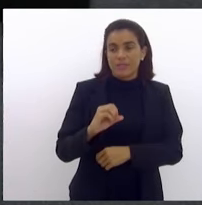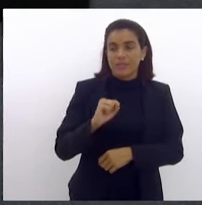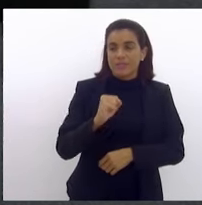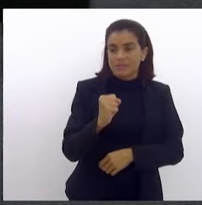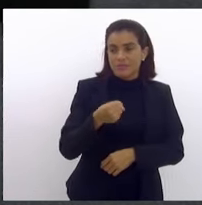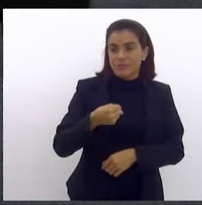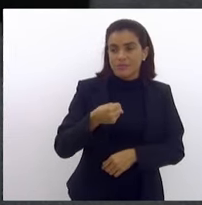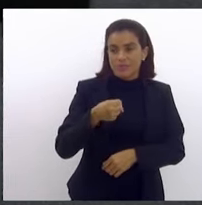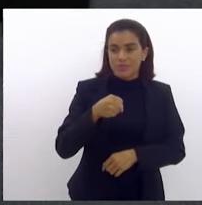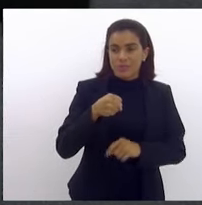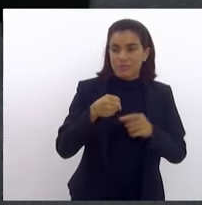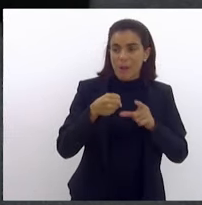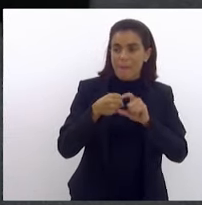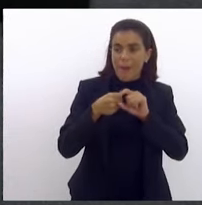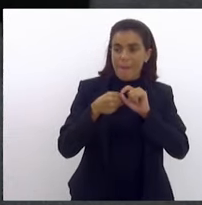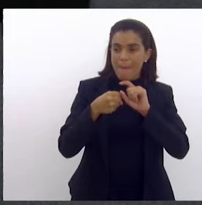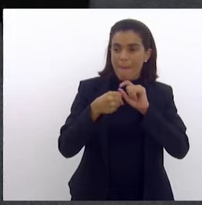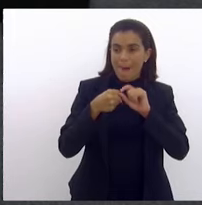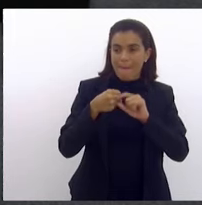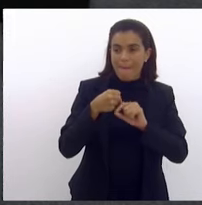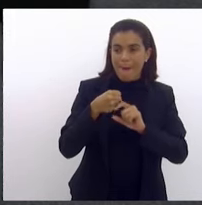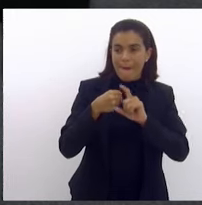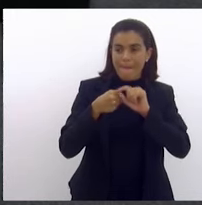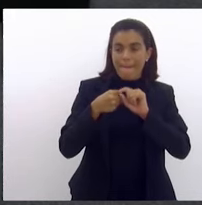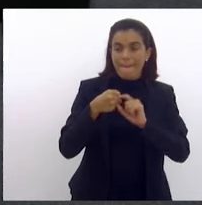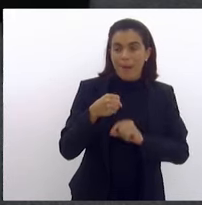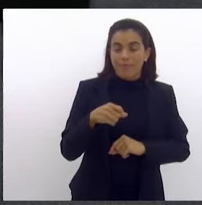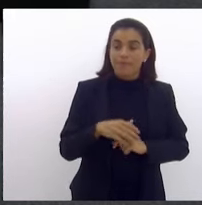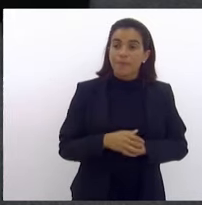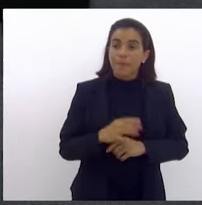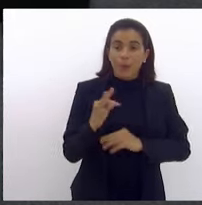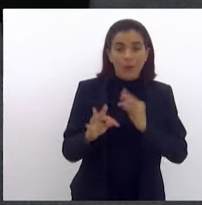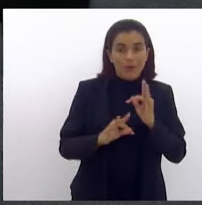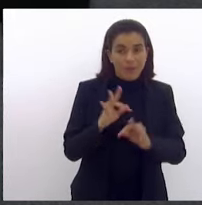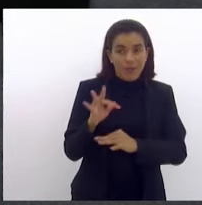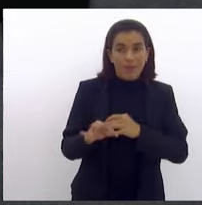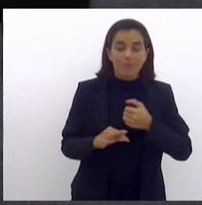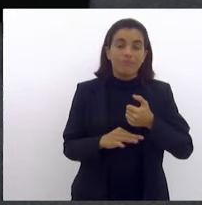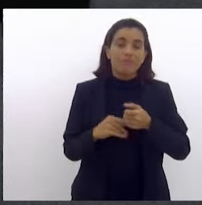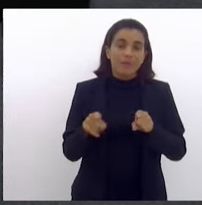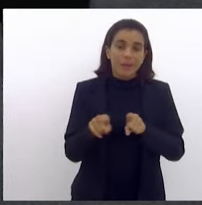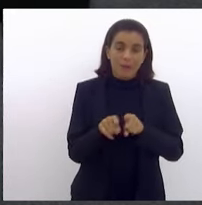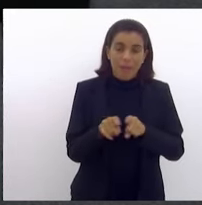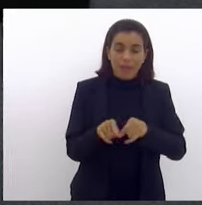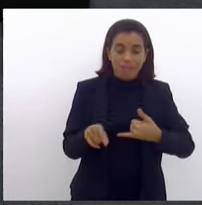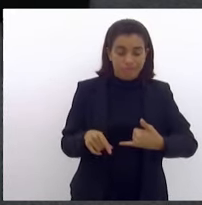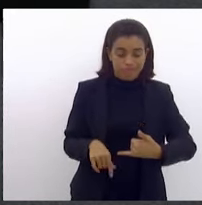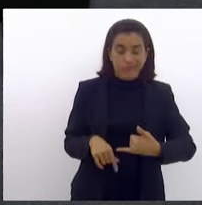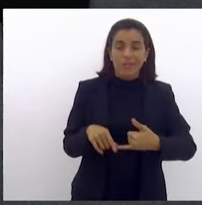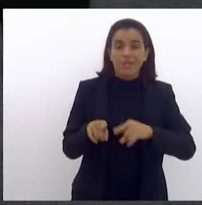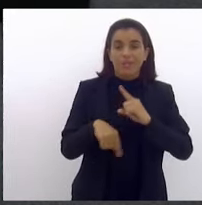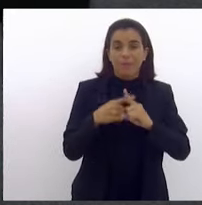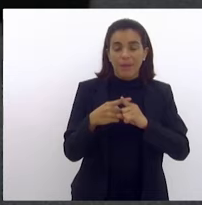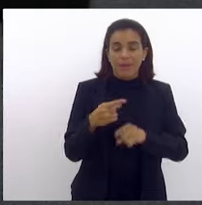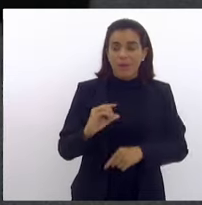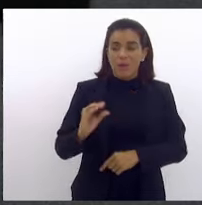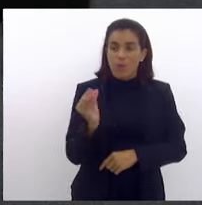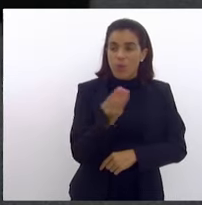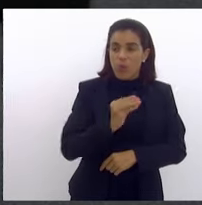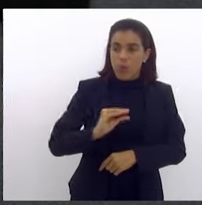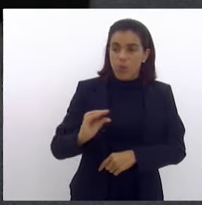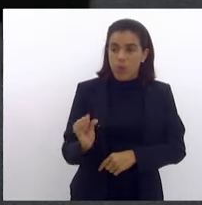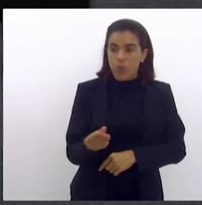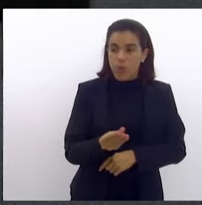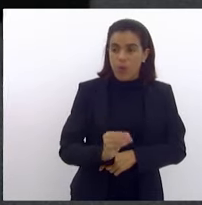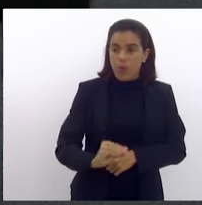agora num debate tão central do tratamento de câncer de colo e reto. Tão essencial, porque o